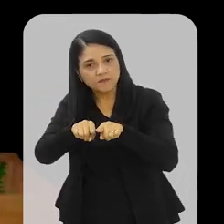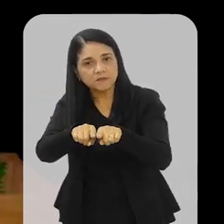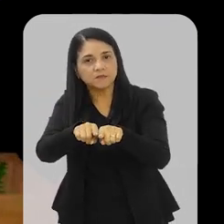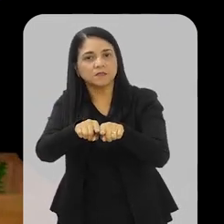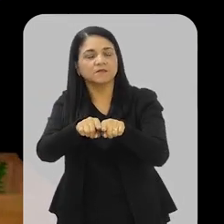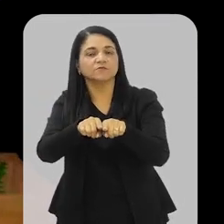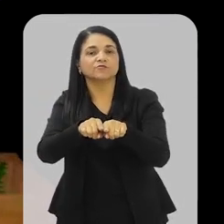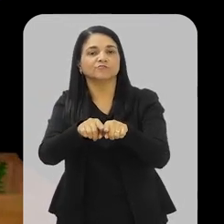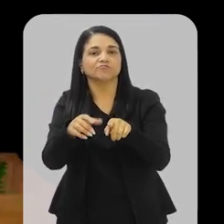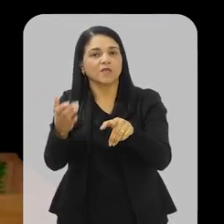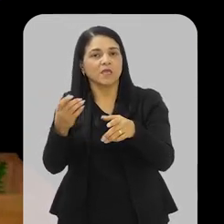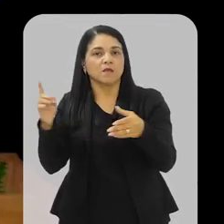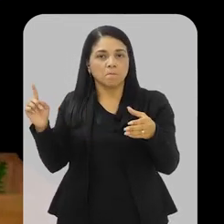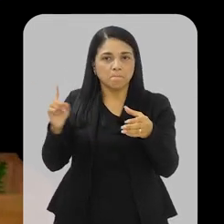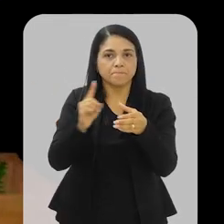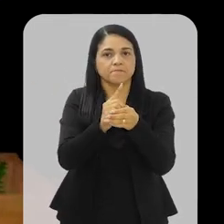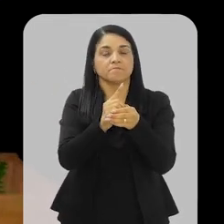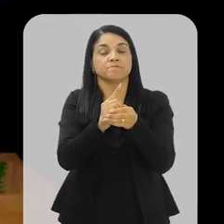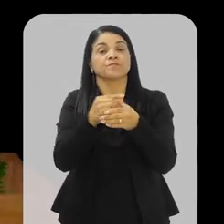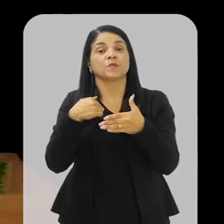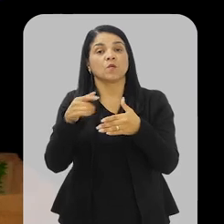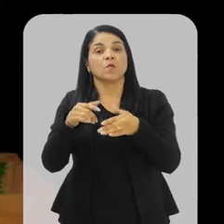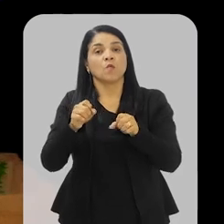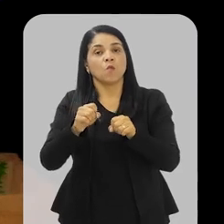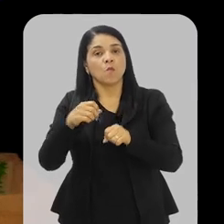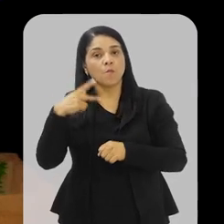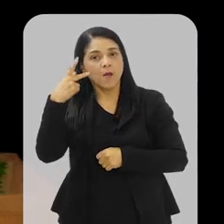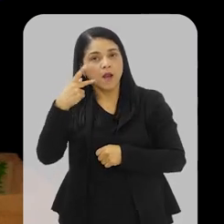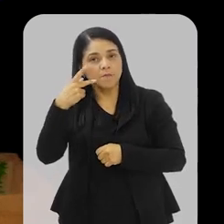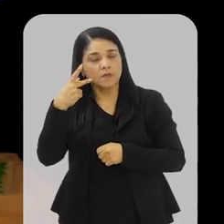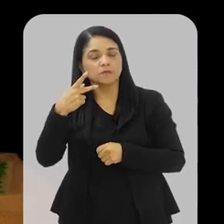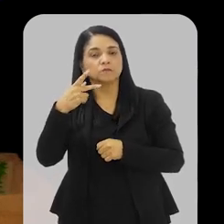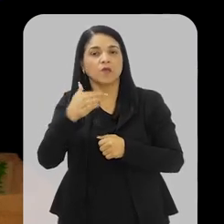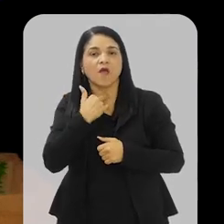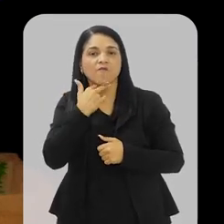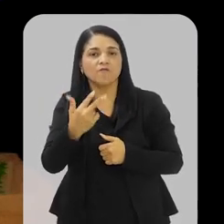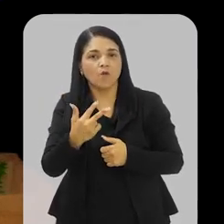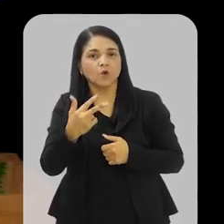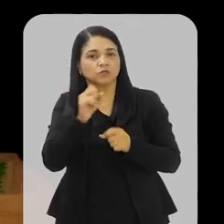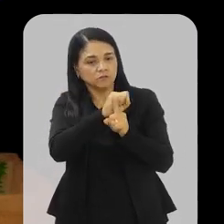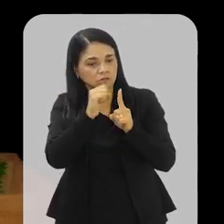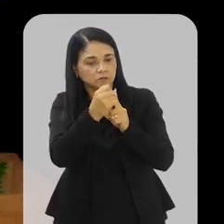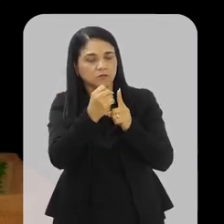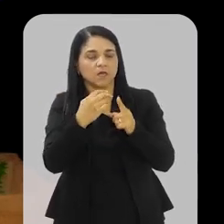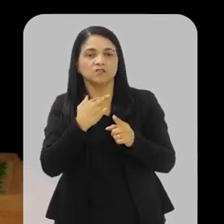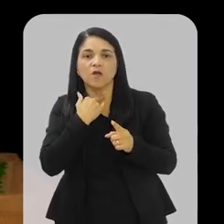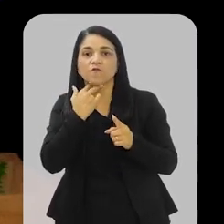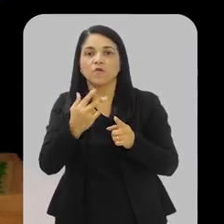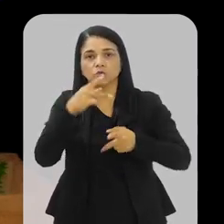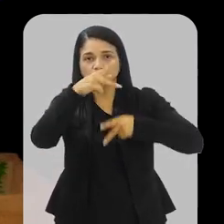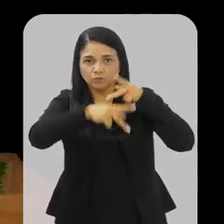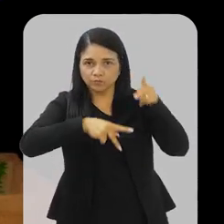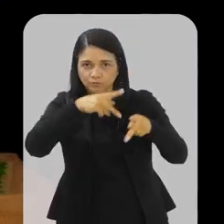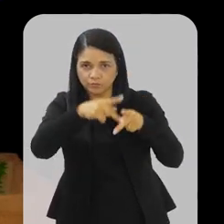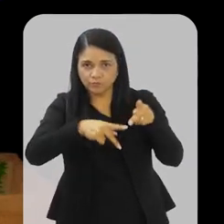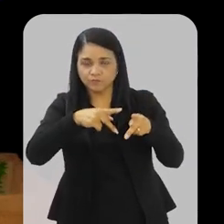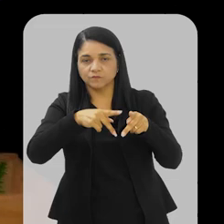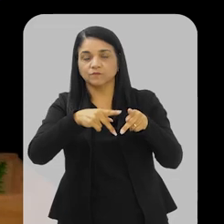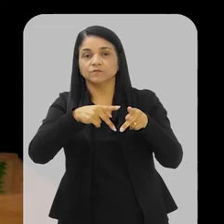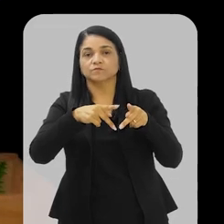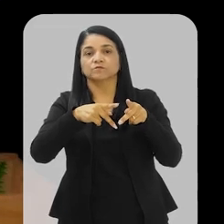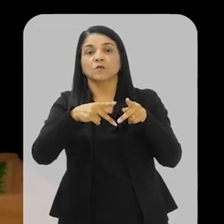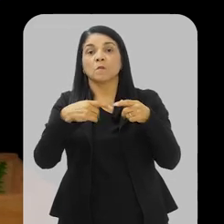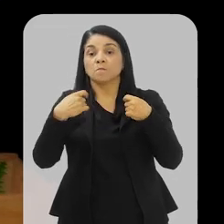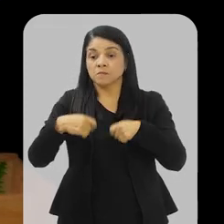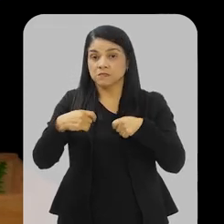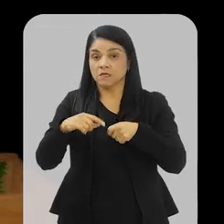queiram fazer parte porque eu digo que o Parlamento é a voz da sociedade é a voz do povo então para